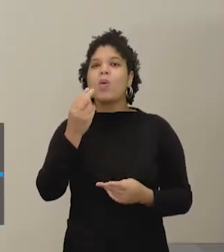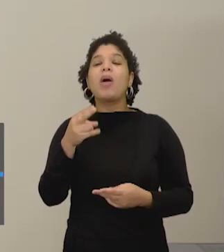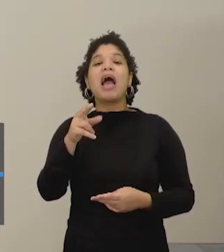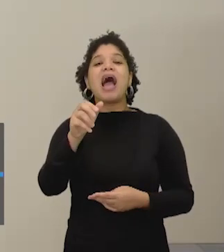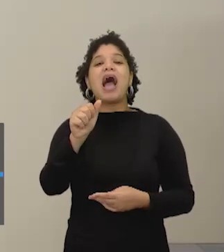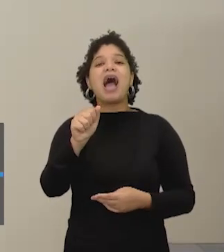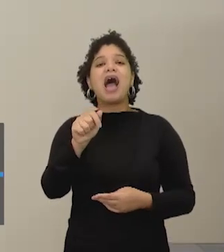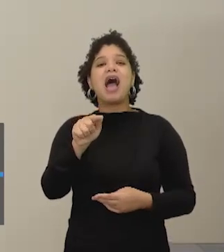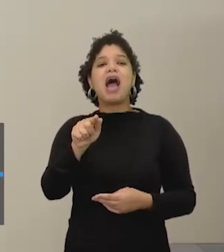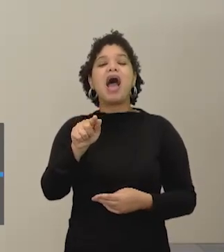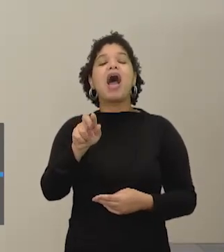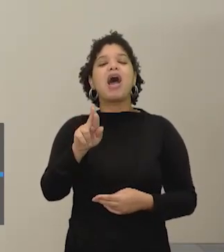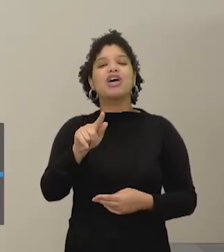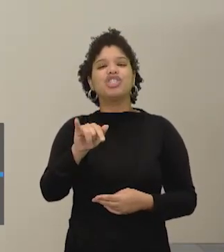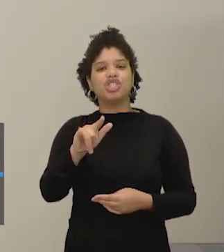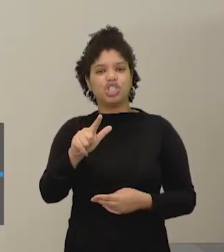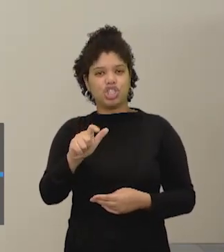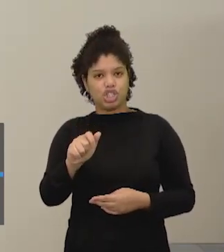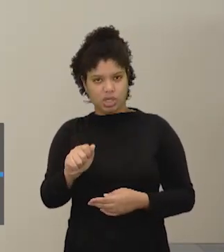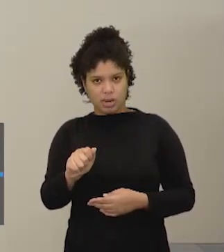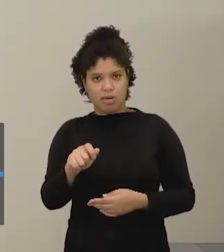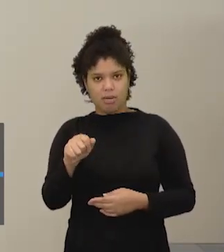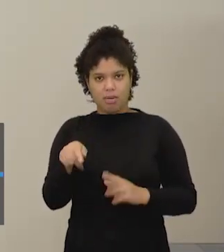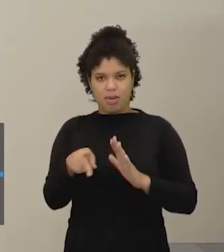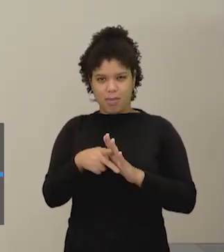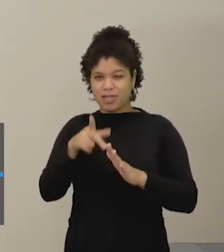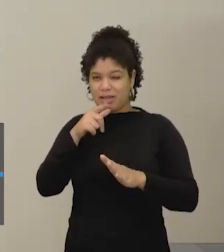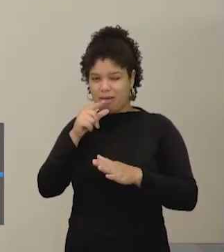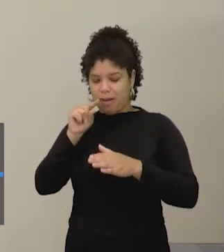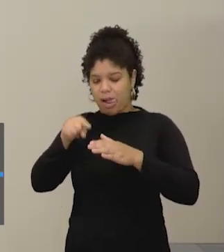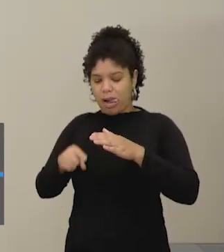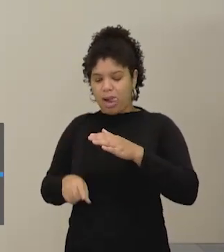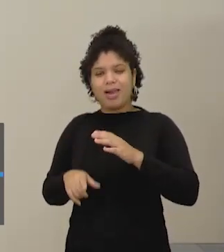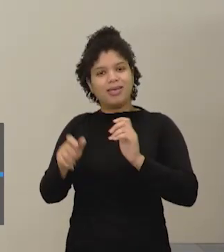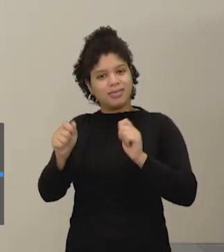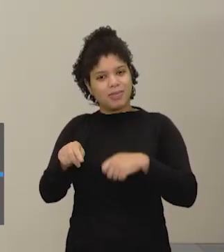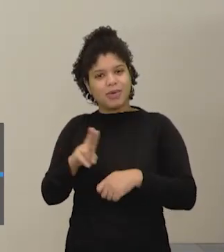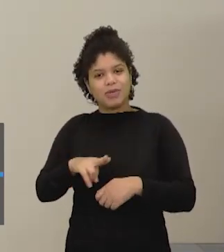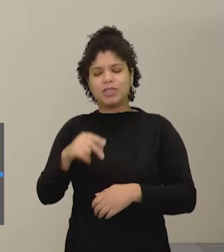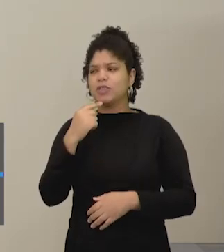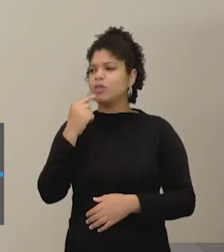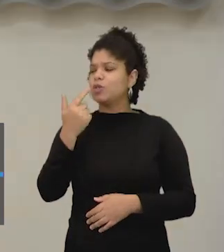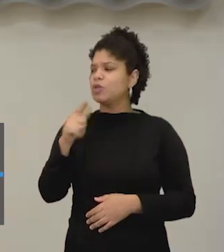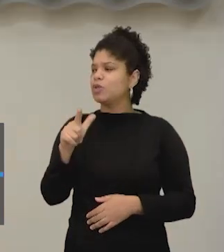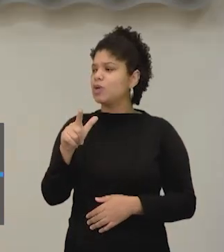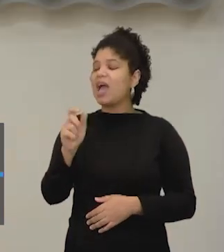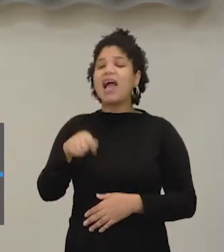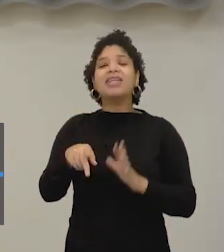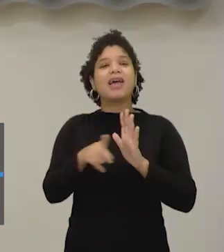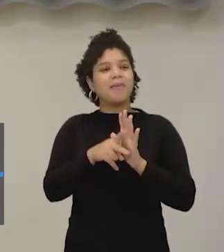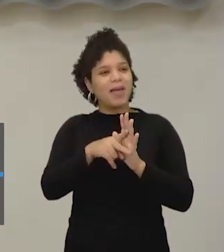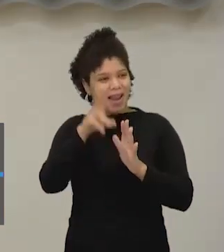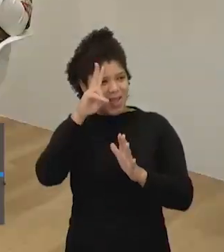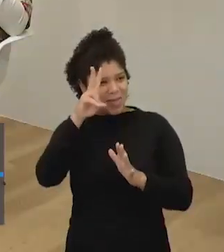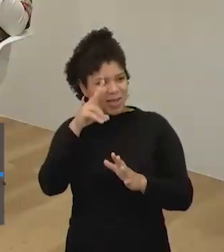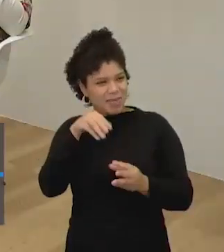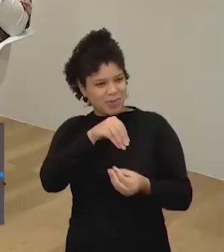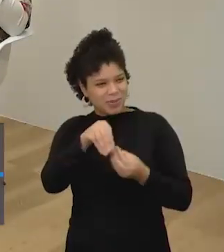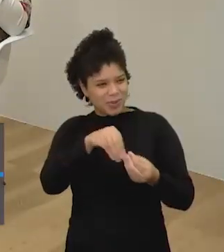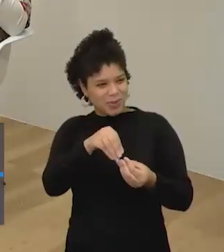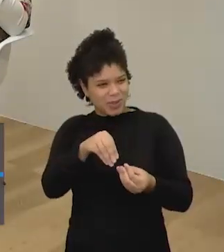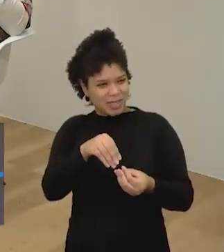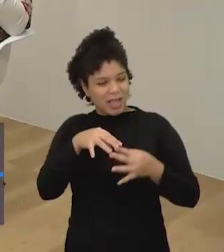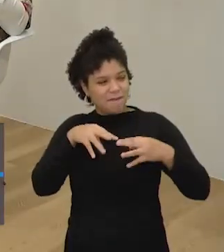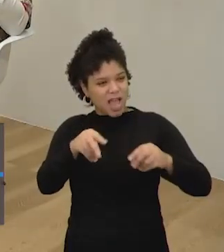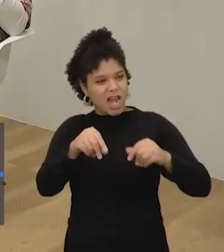para modelar, né? É que veio a cabeça, a princípio, a massinha, argila. Tem até aquela massa de farinha. Ah, é verdade. Massa